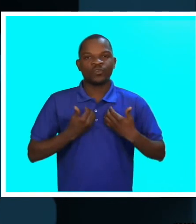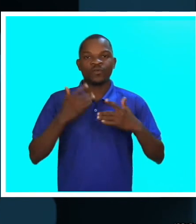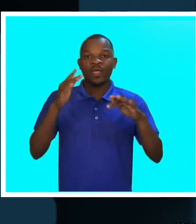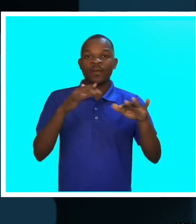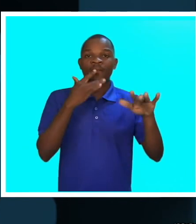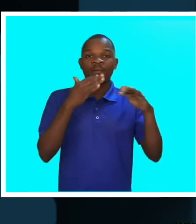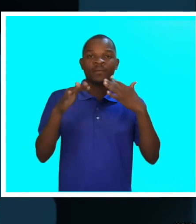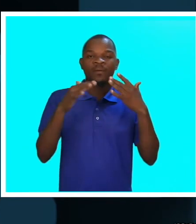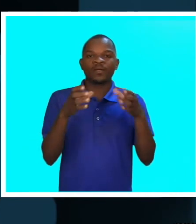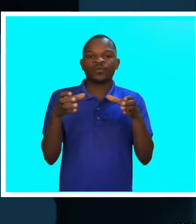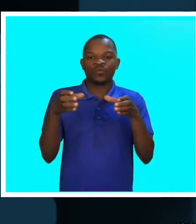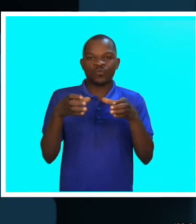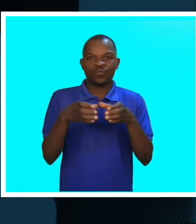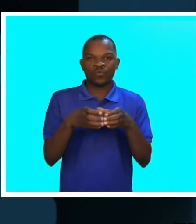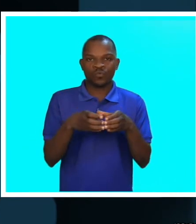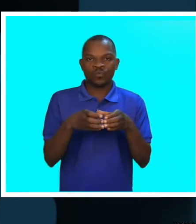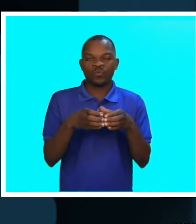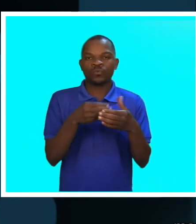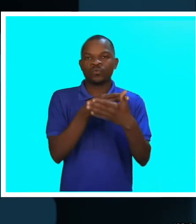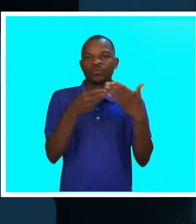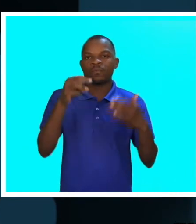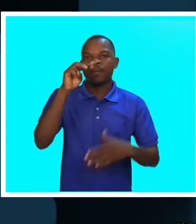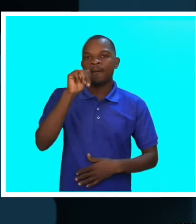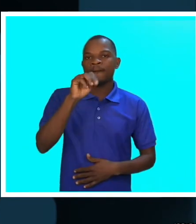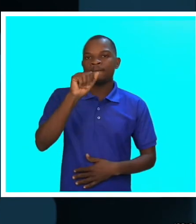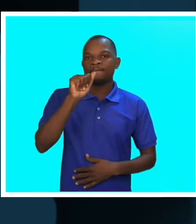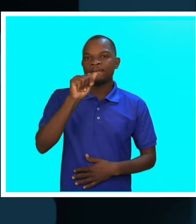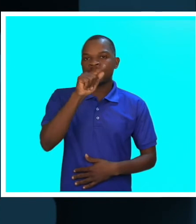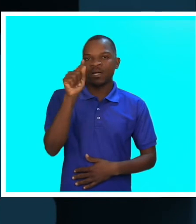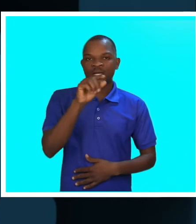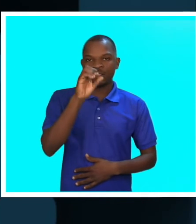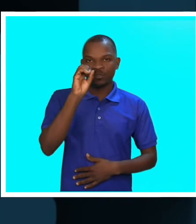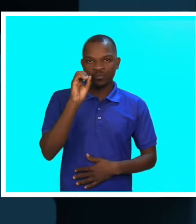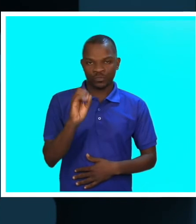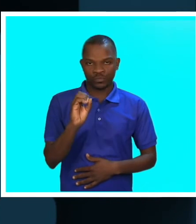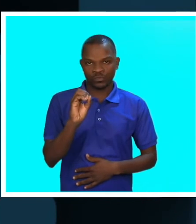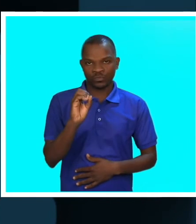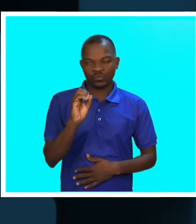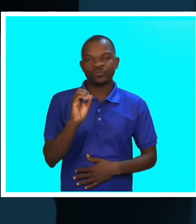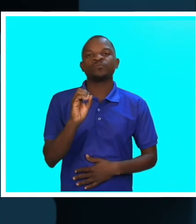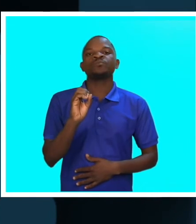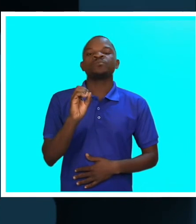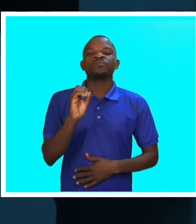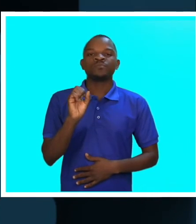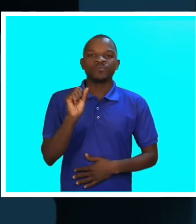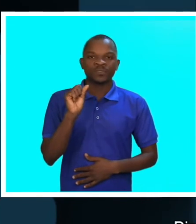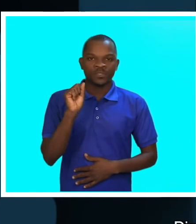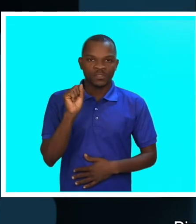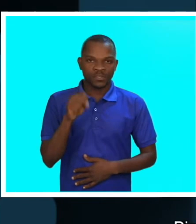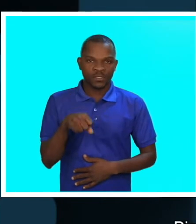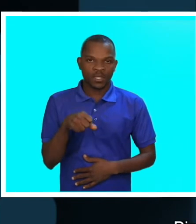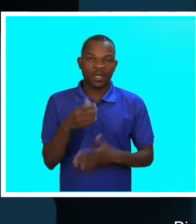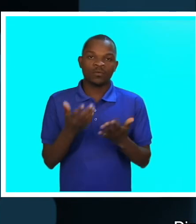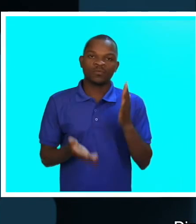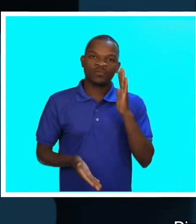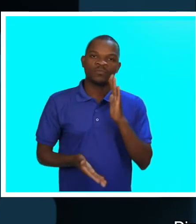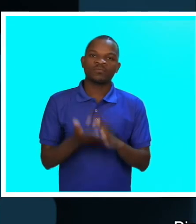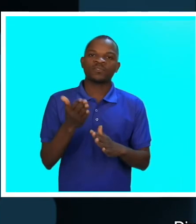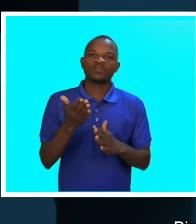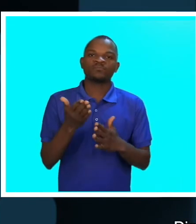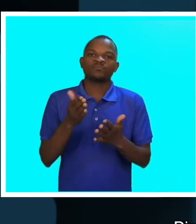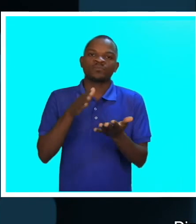jovem vocalista da banda Mazu. Judge? Sim, Judge. Judge? Sim. Não é?